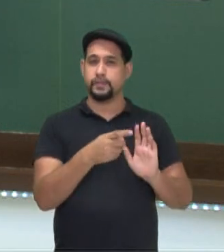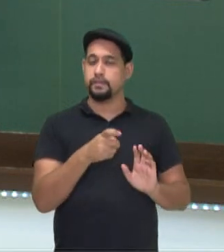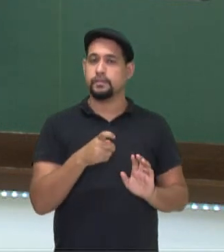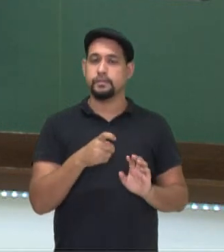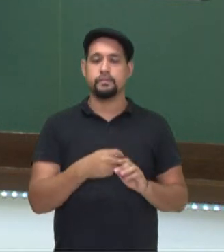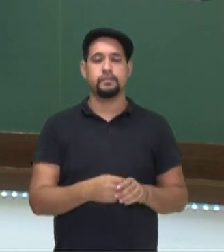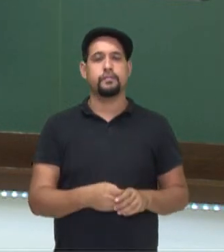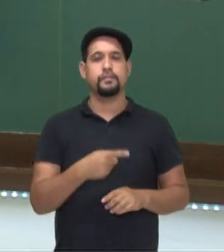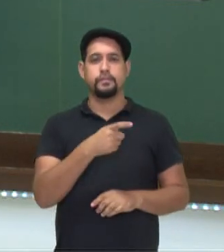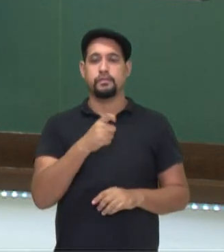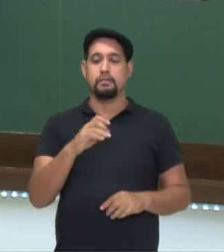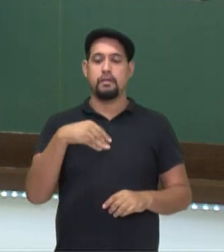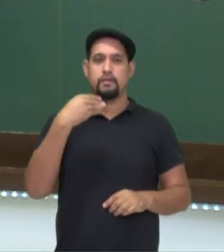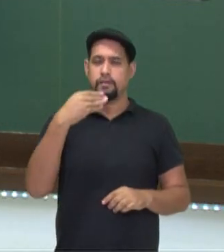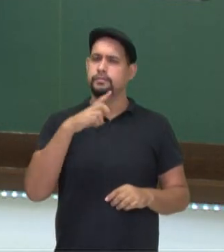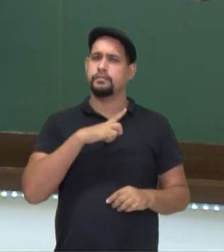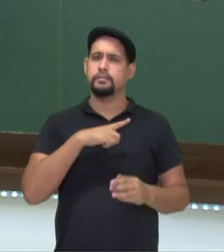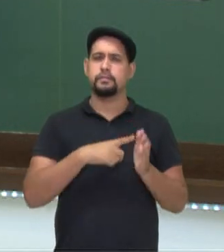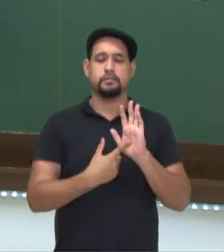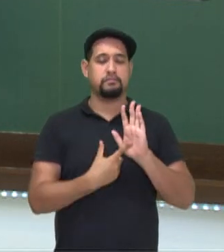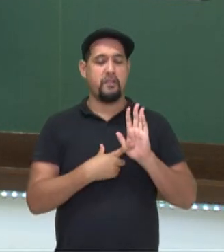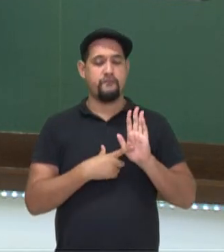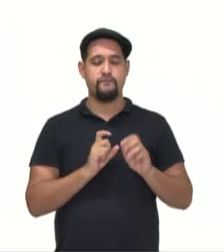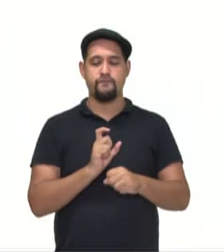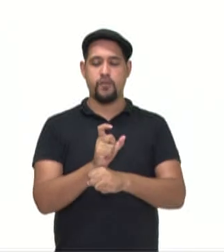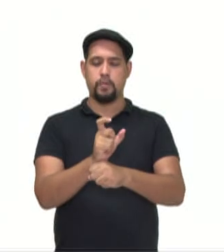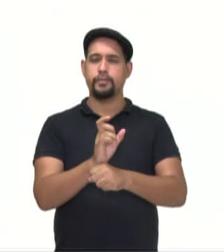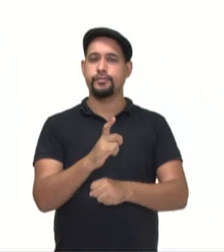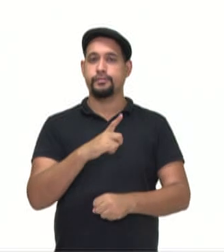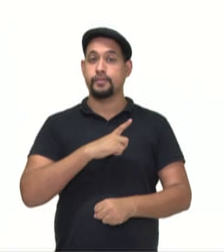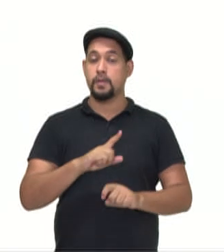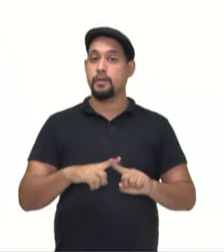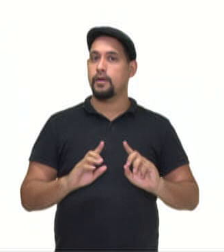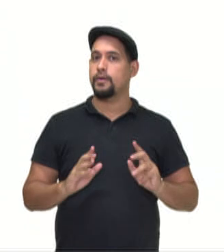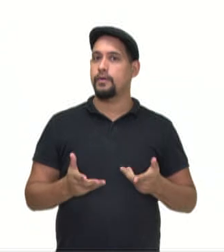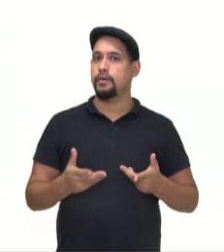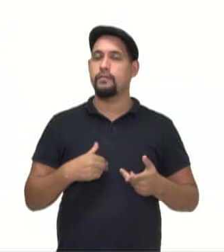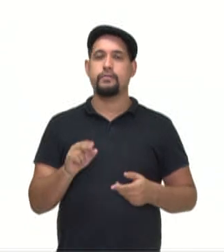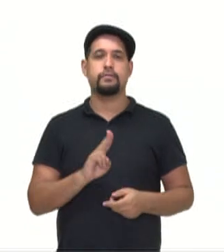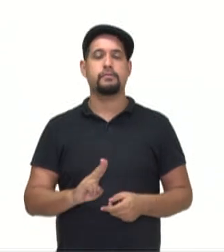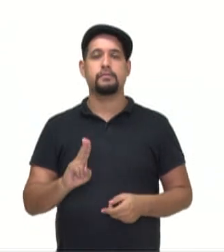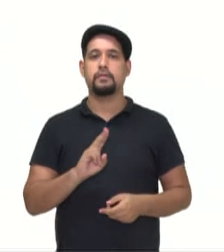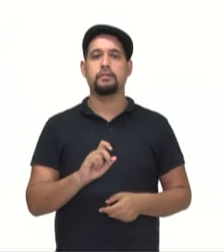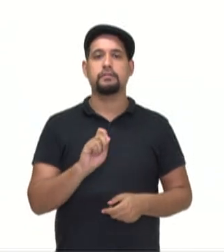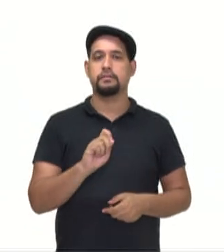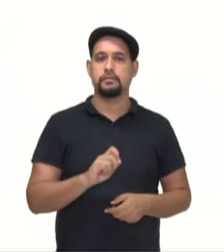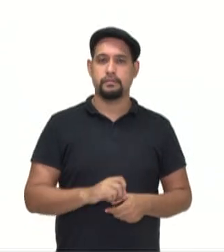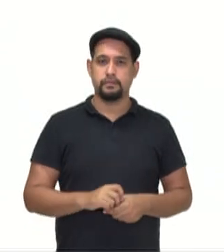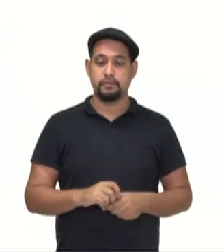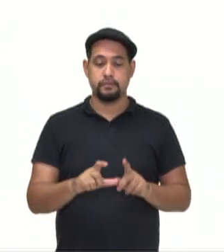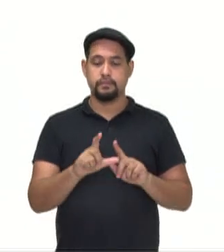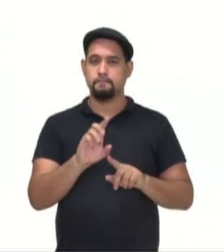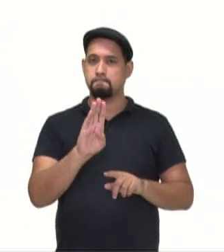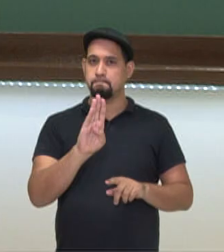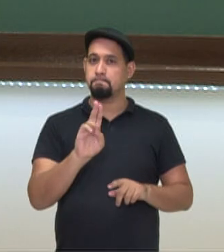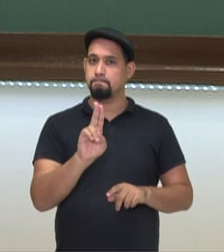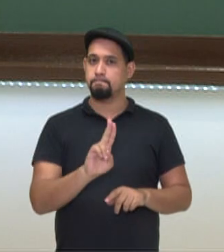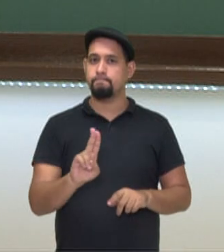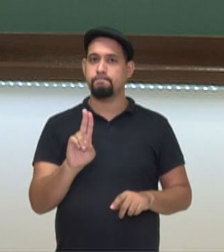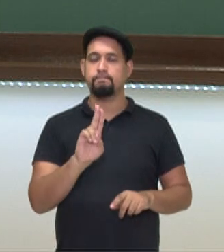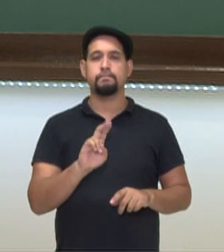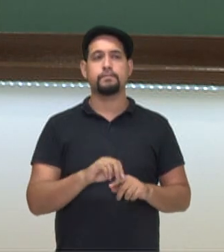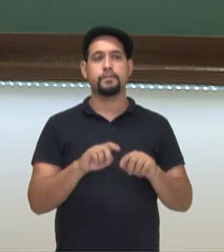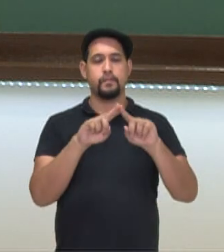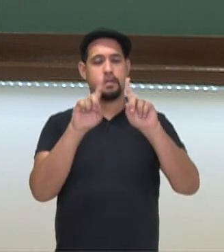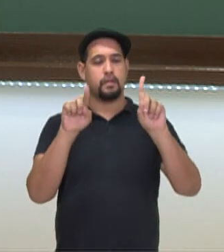x elevado ao quadrado. Então tá aqui as minhas fórmulas. Agora eu vou aplicar na letra B, que é um quadrado